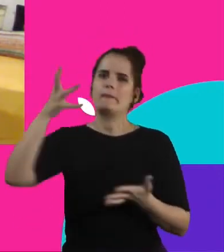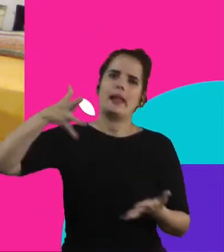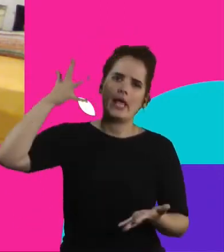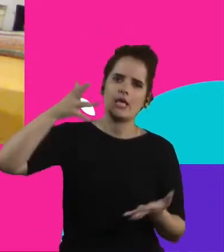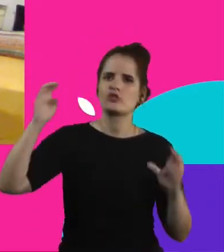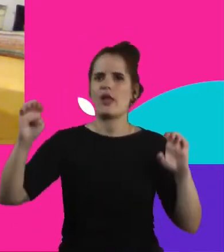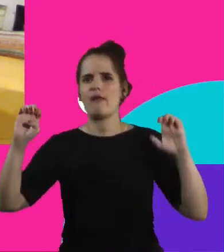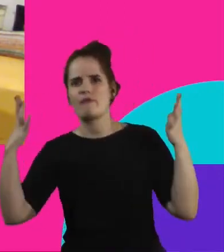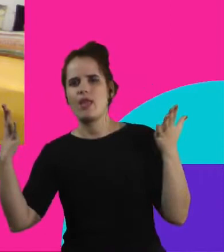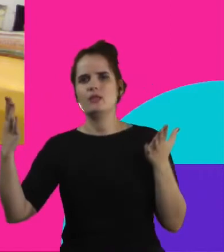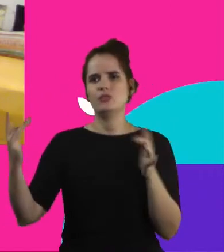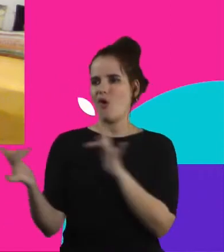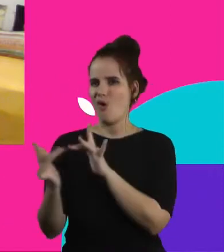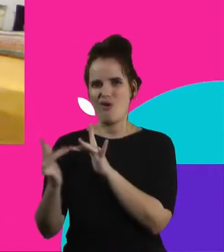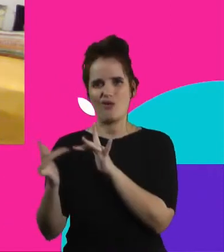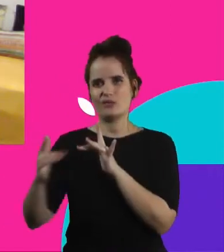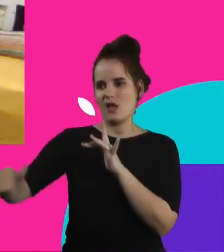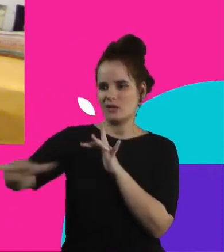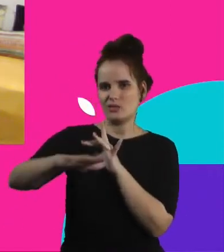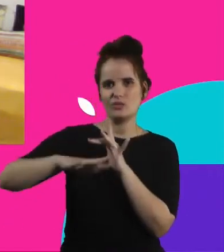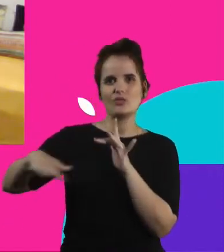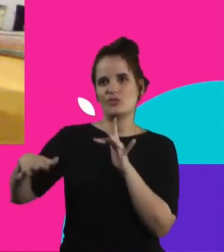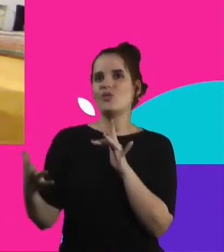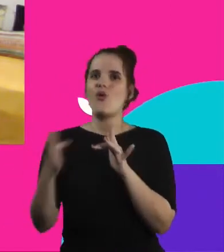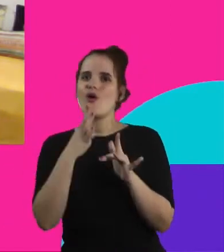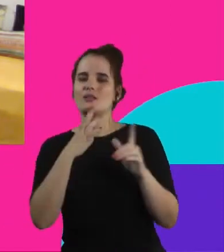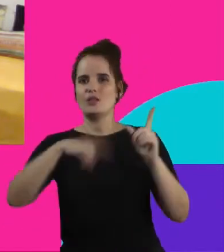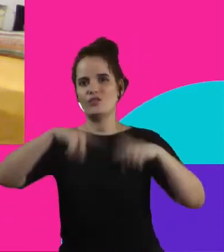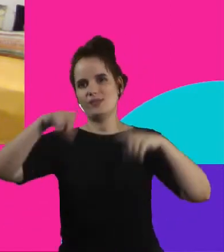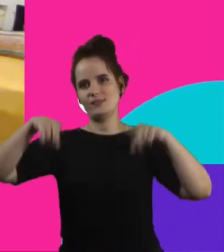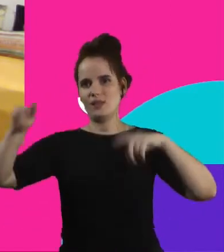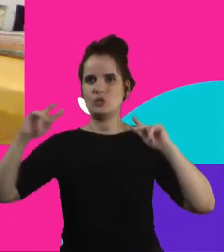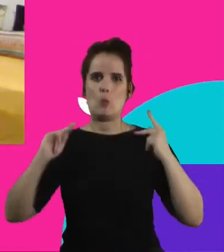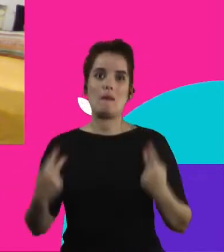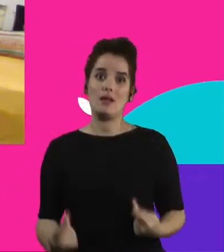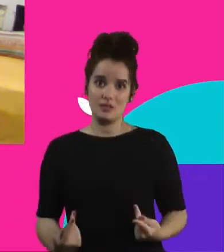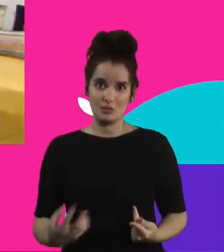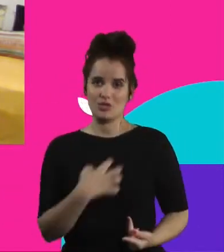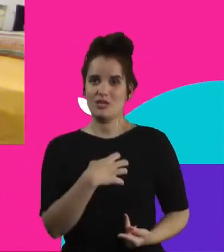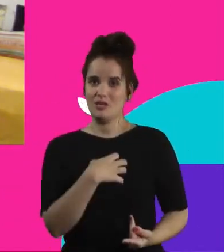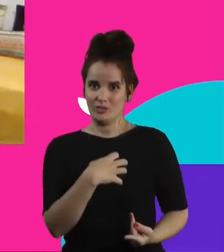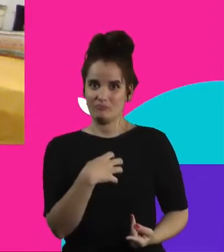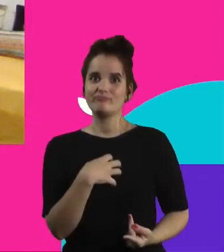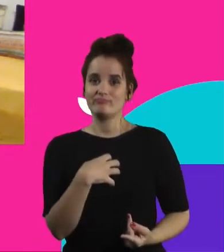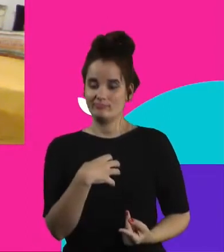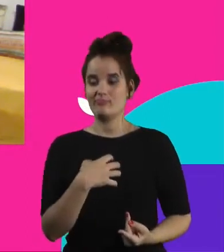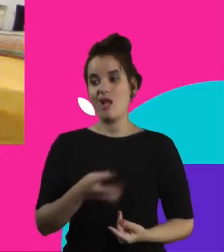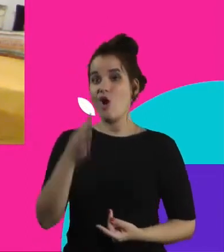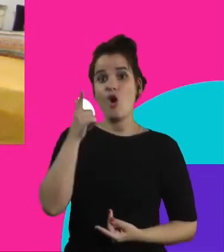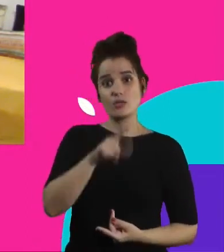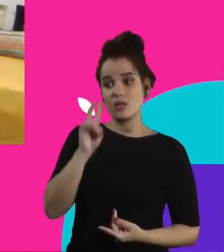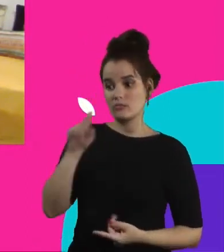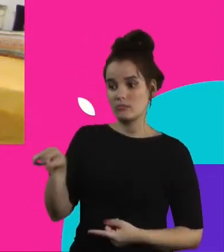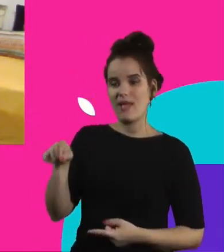de você ter contato com a diversidade de uma forma humana, de você ver que não é uma